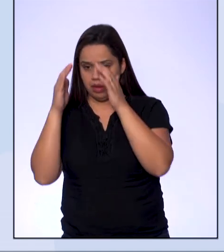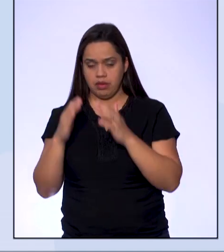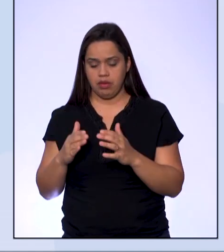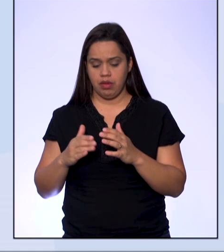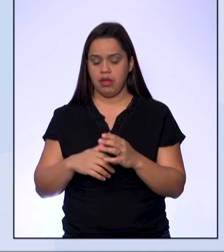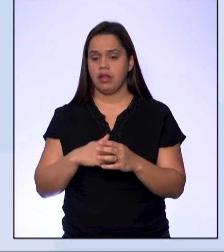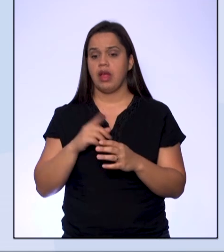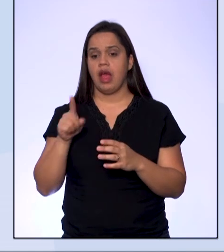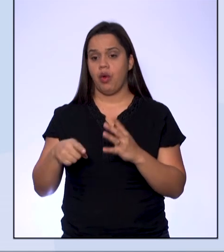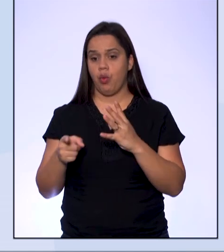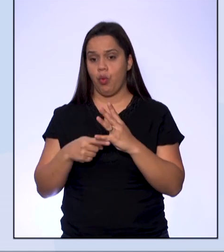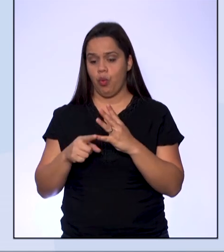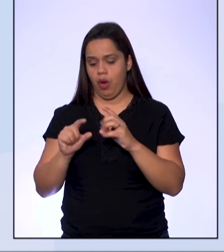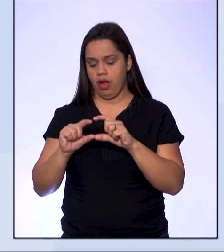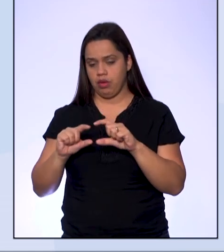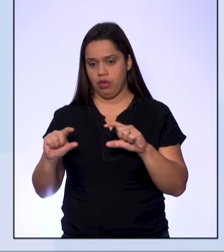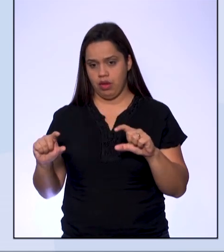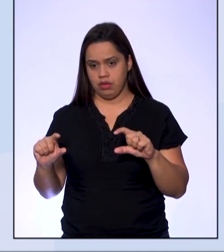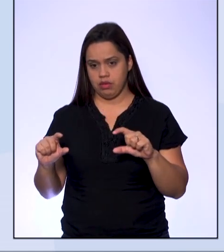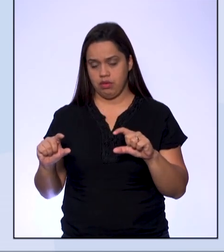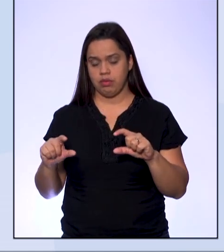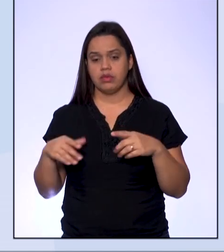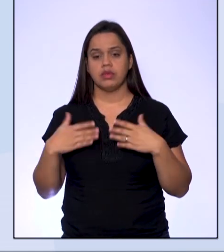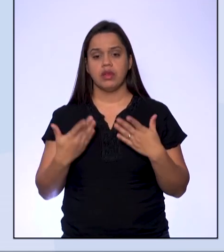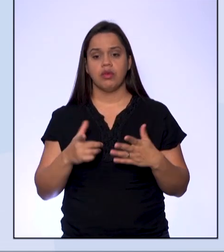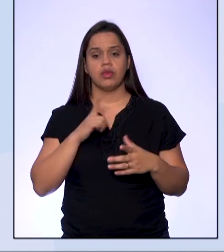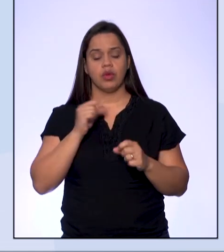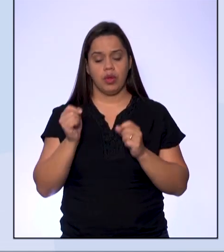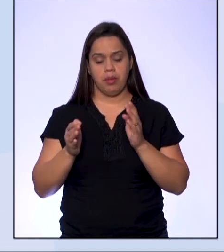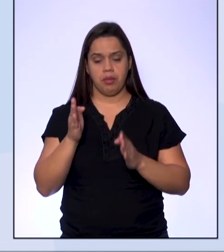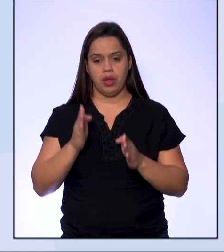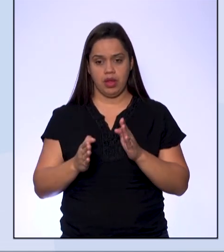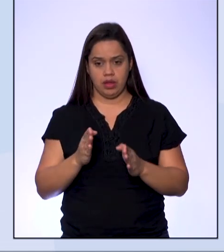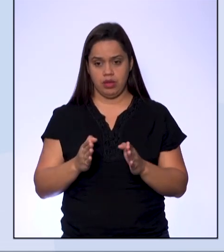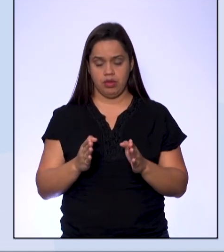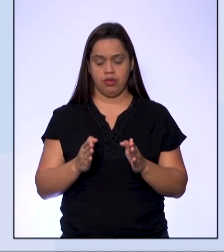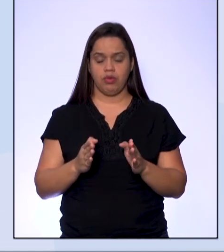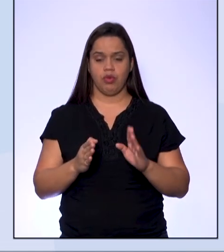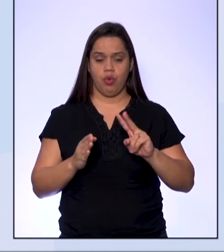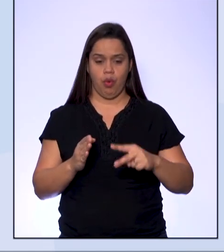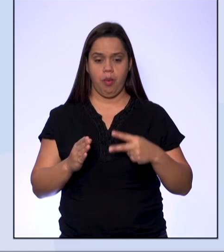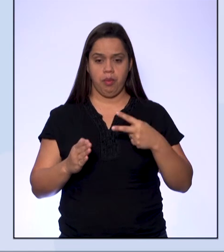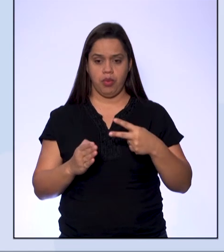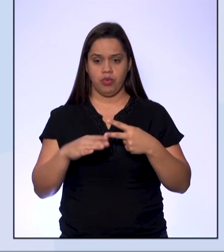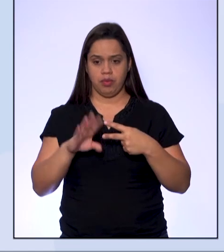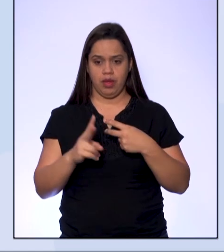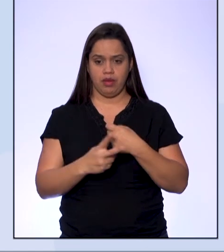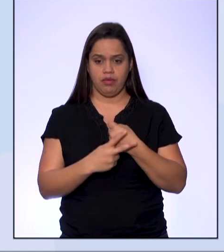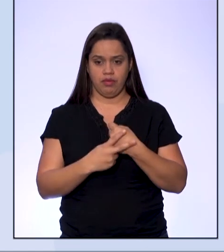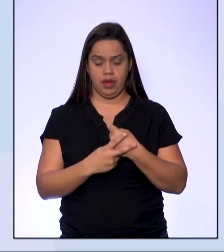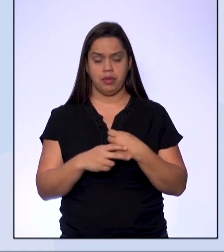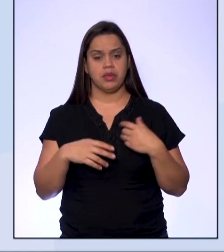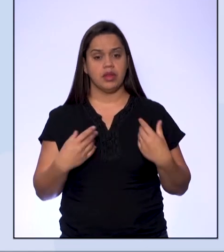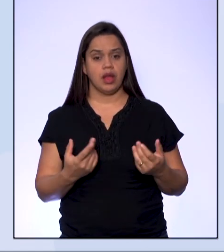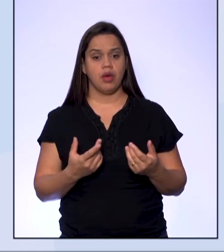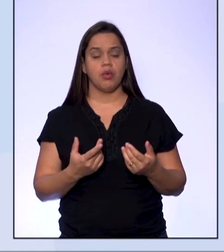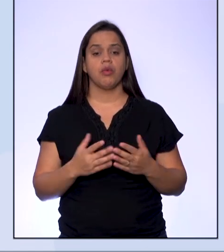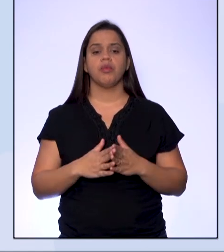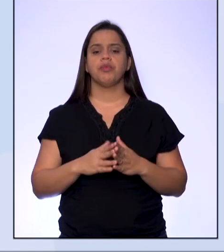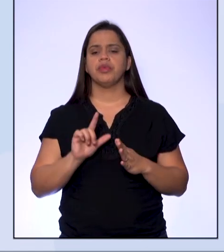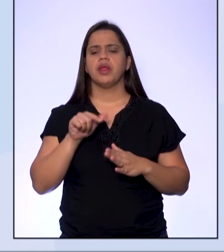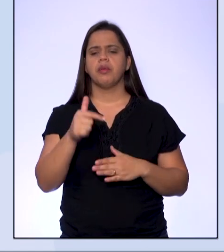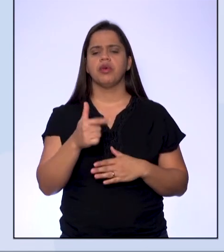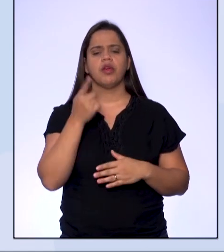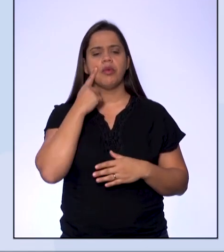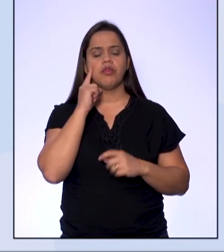respeitá-las. A quarta oração. Então, eu também tenho o período composto. E vocês vão ver um pouquinho mais para frente, mas